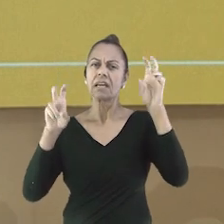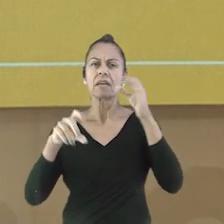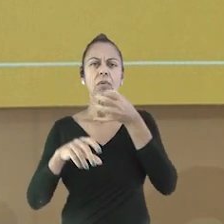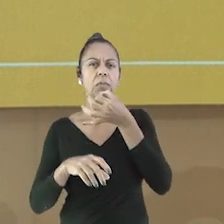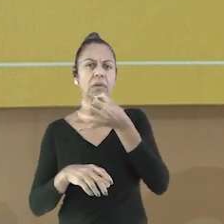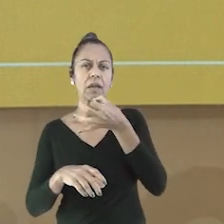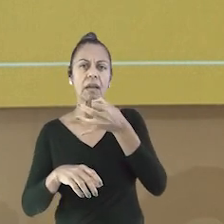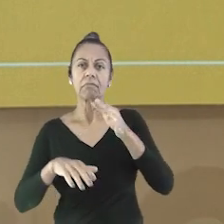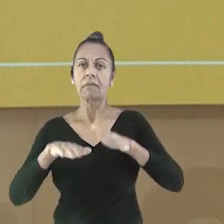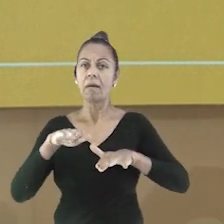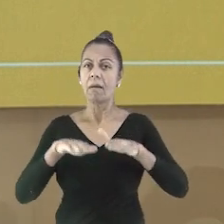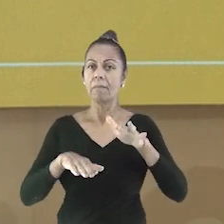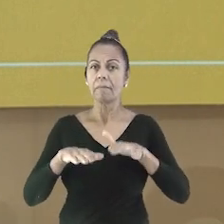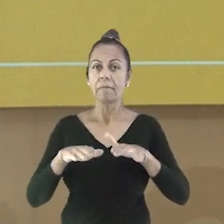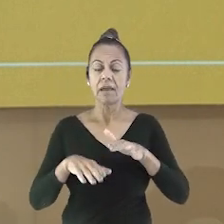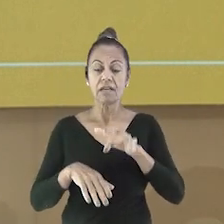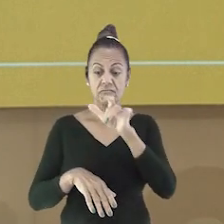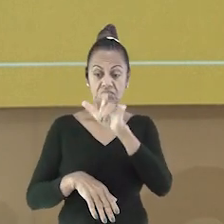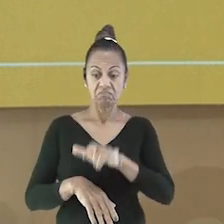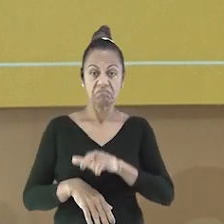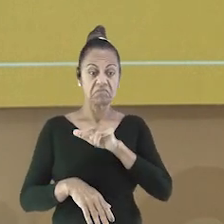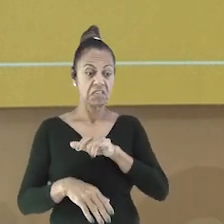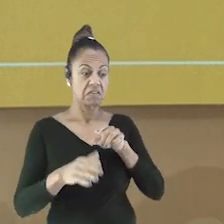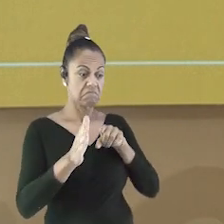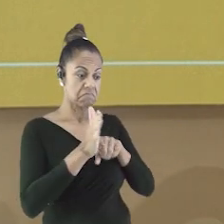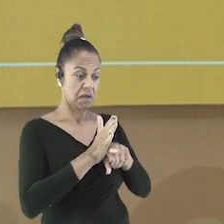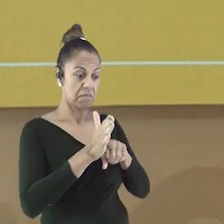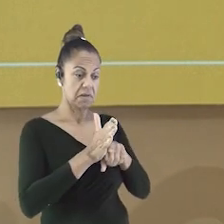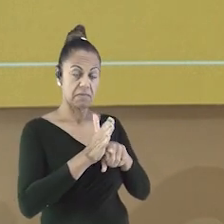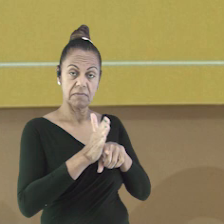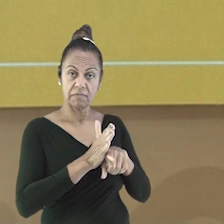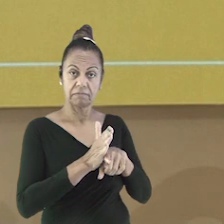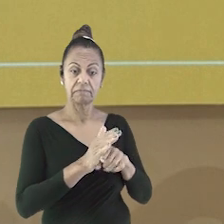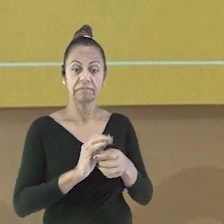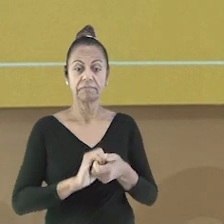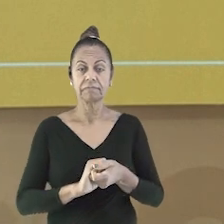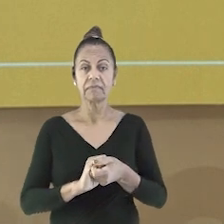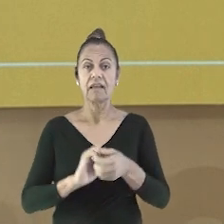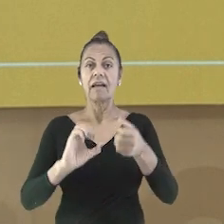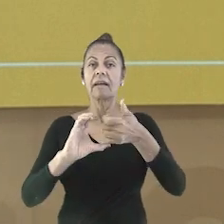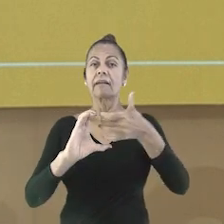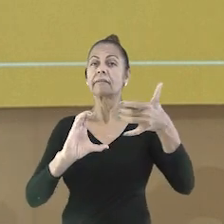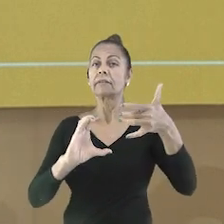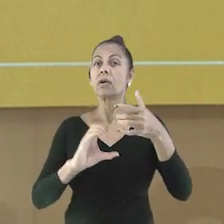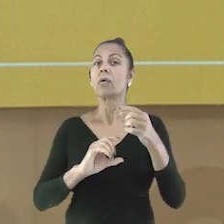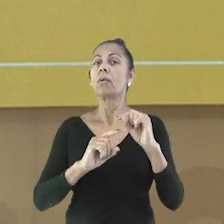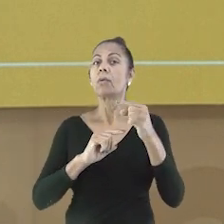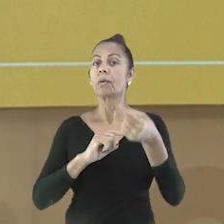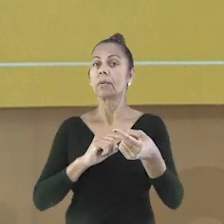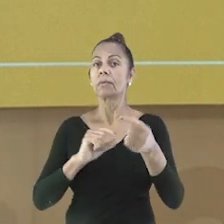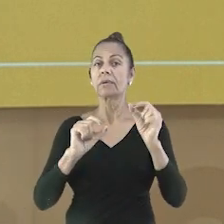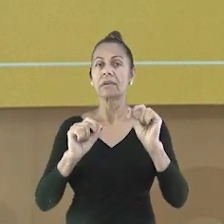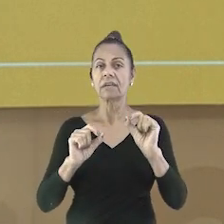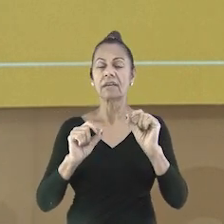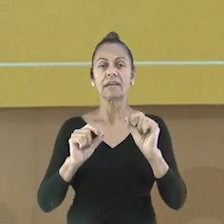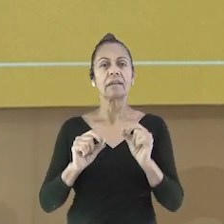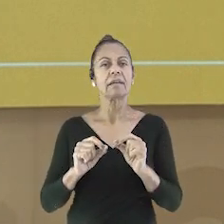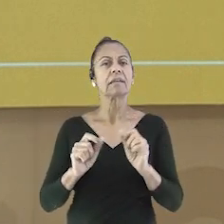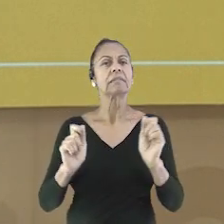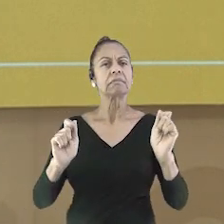baseia-se em informações sobre determinado assunto ou opiniões do entrevistado sobre determinado